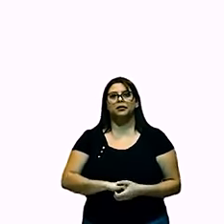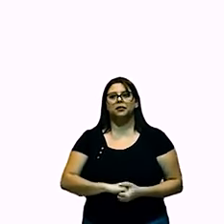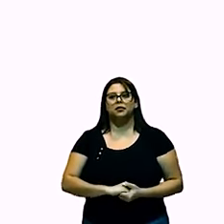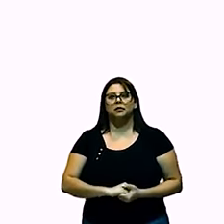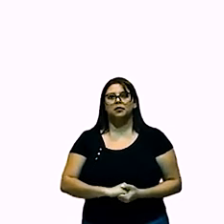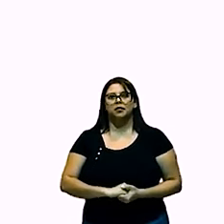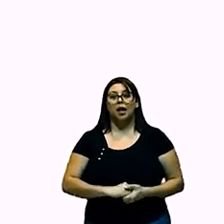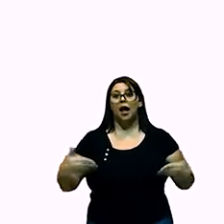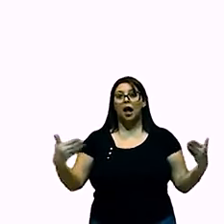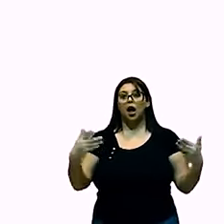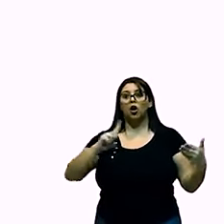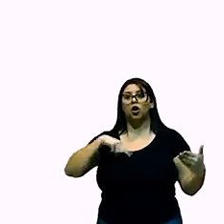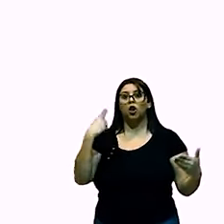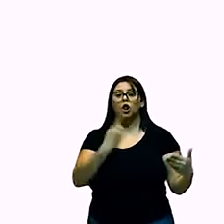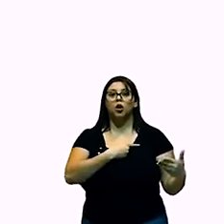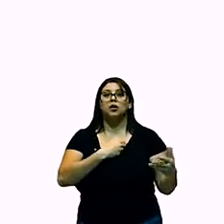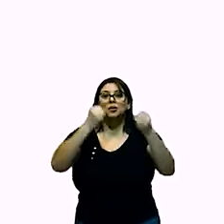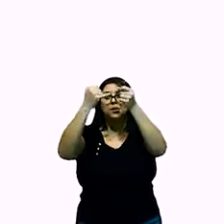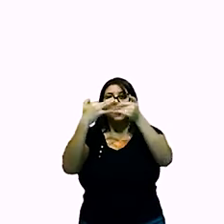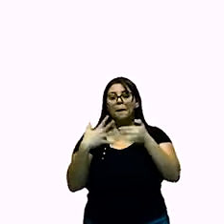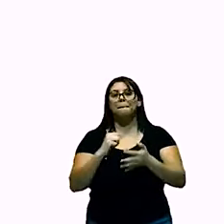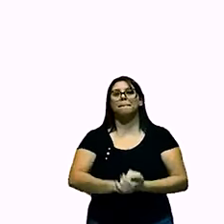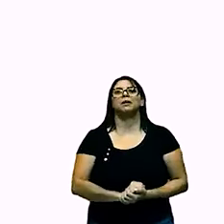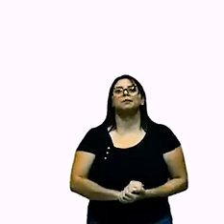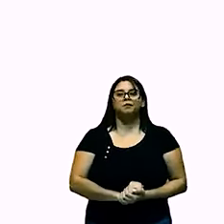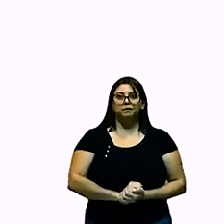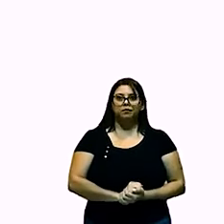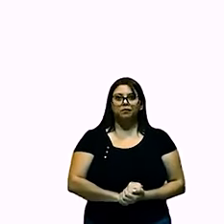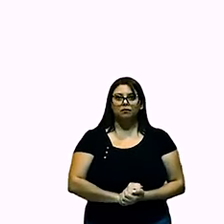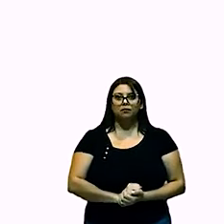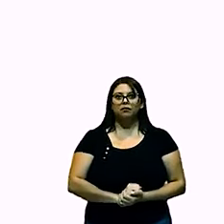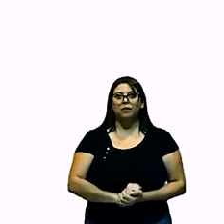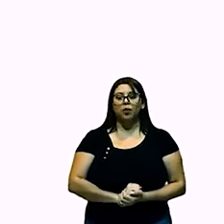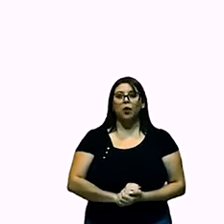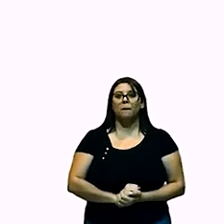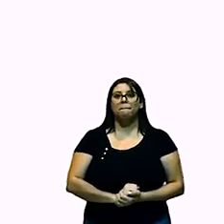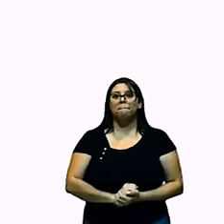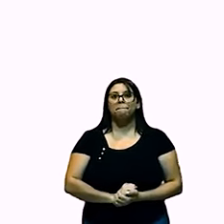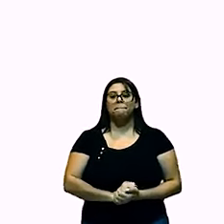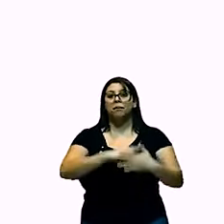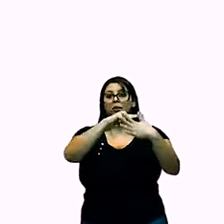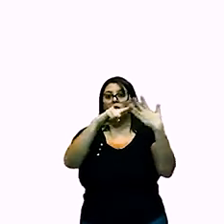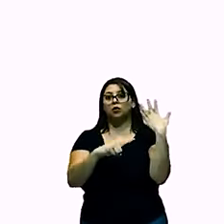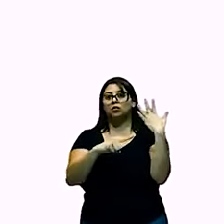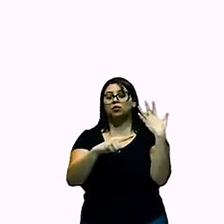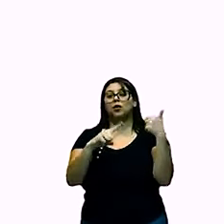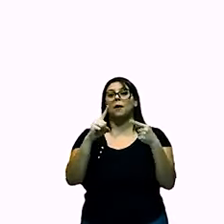esses 5 pilares da reforma também recebem um outro nome na história da igreja, que são